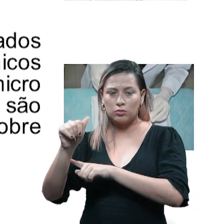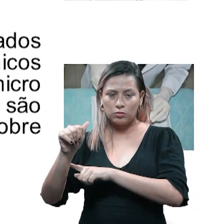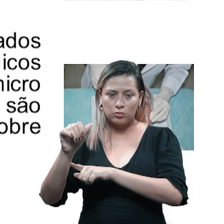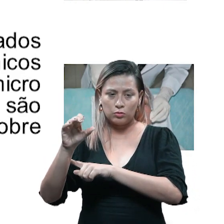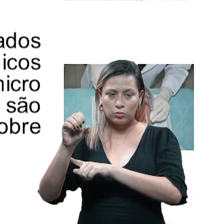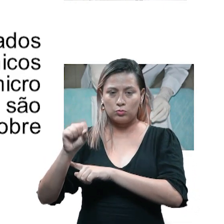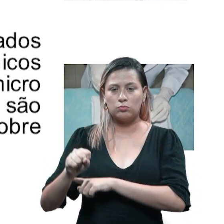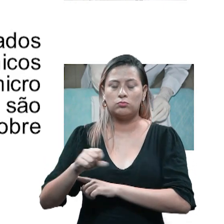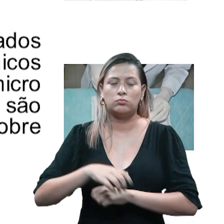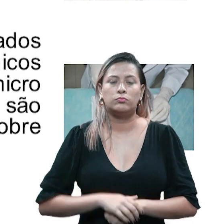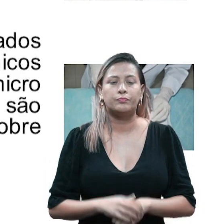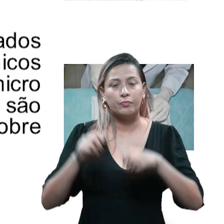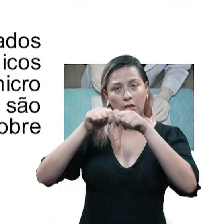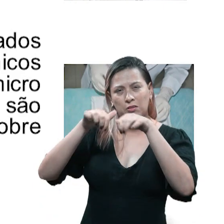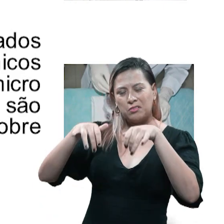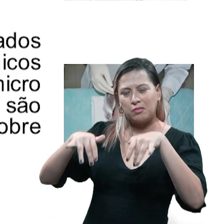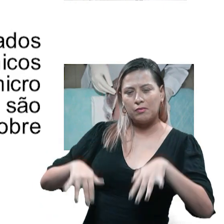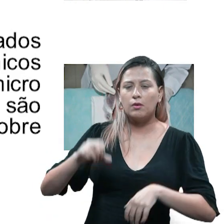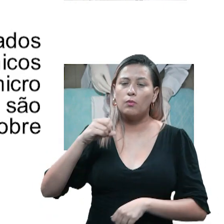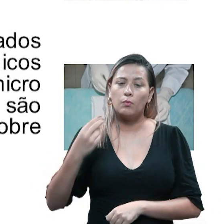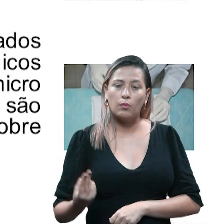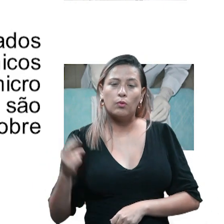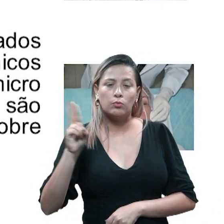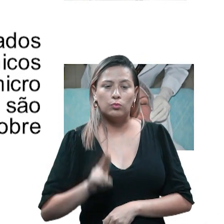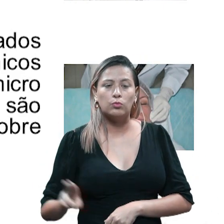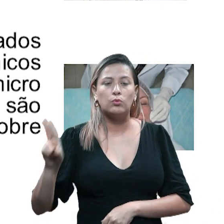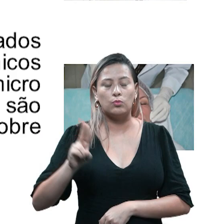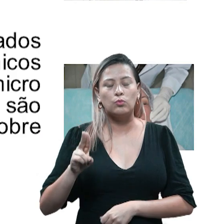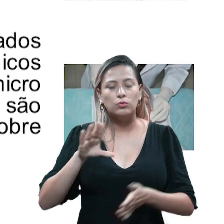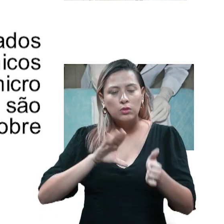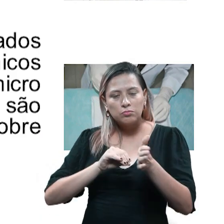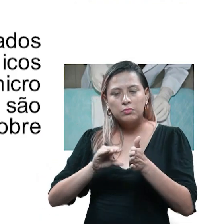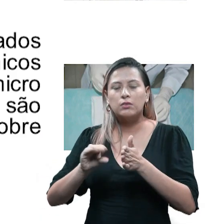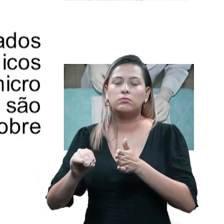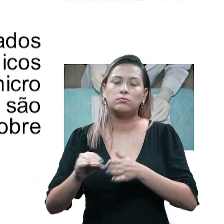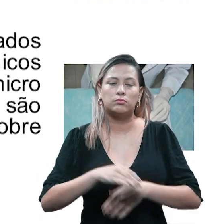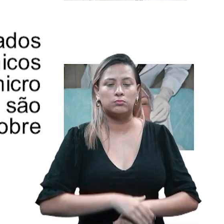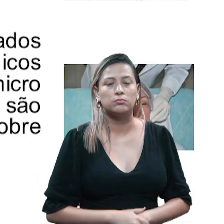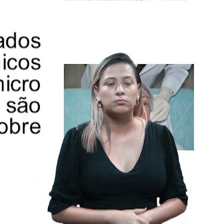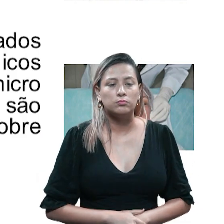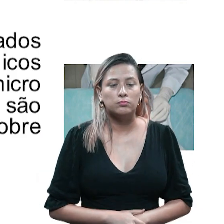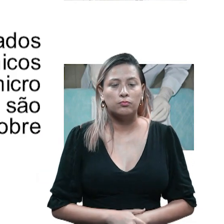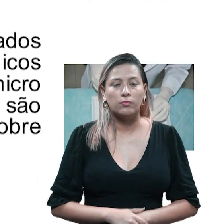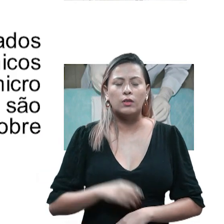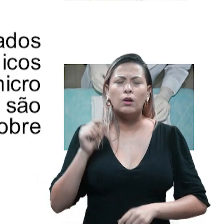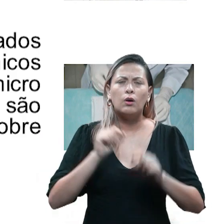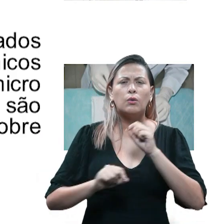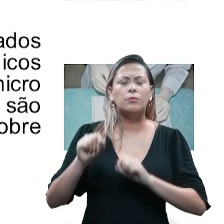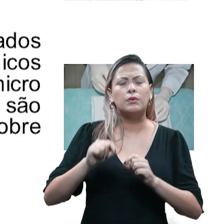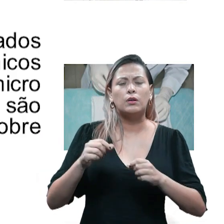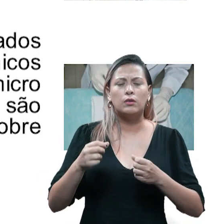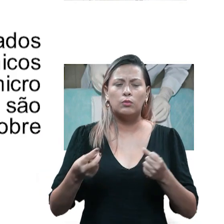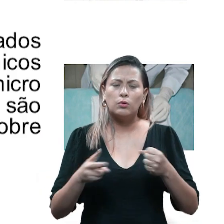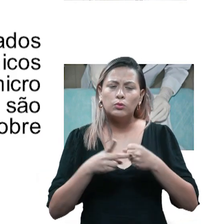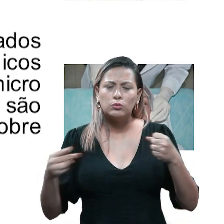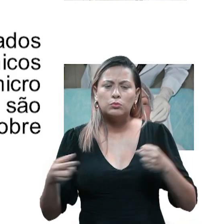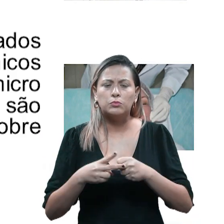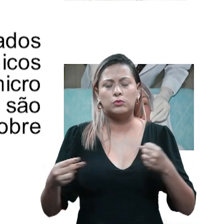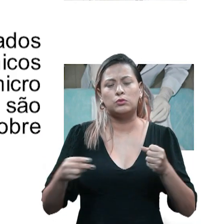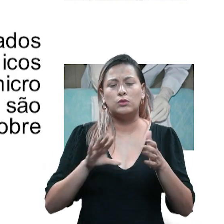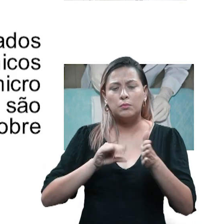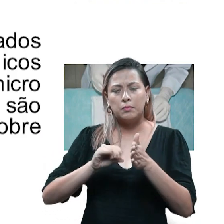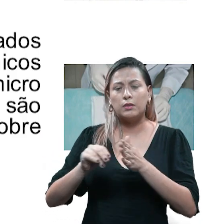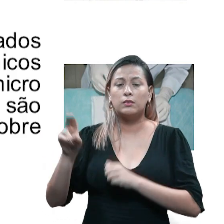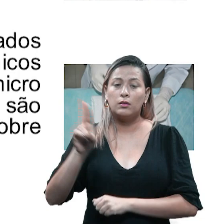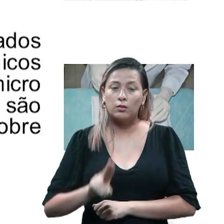através da destruição ou da inativação dos micro-organismos. É quando as substâncias químicas são usadas para destruir